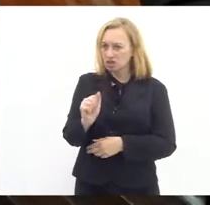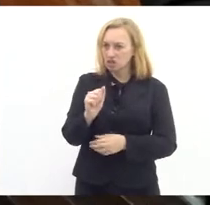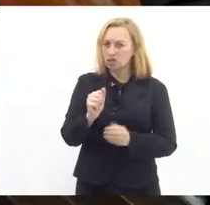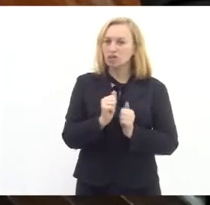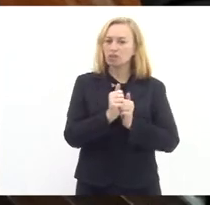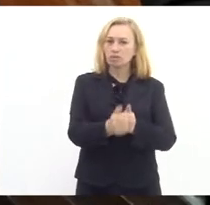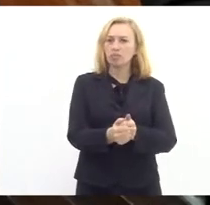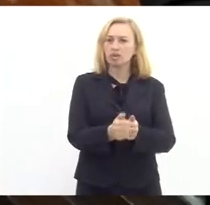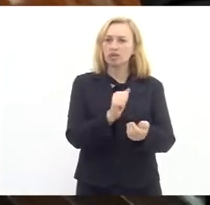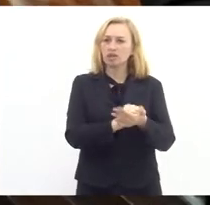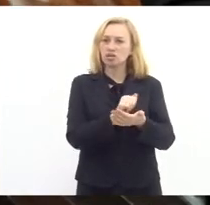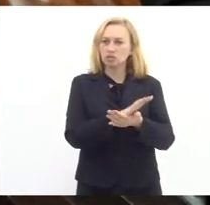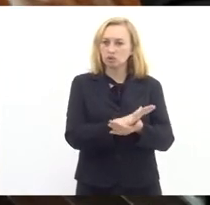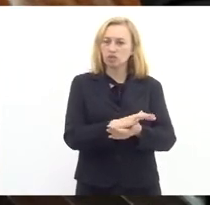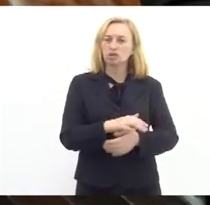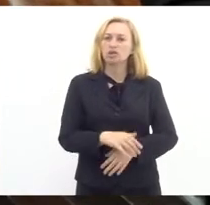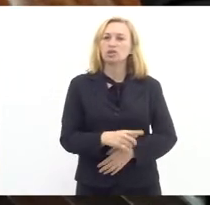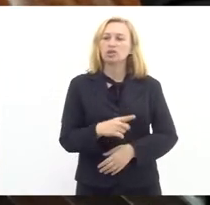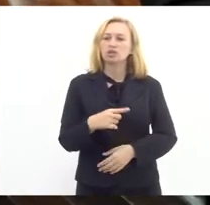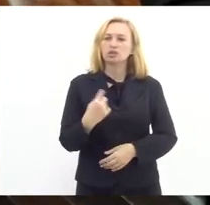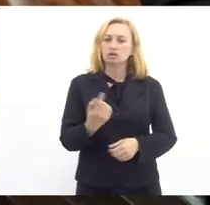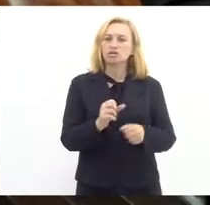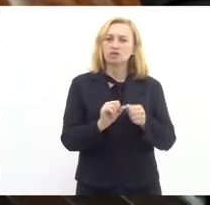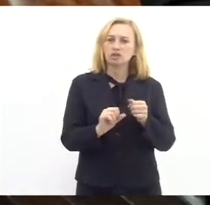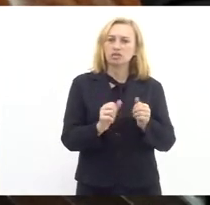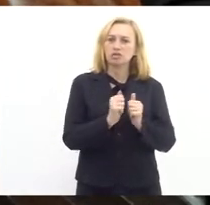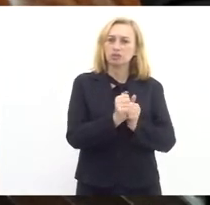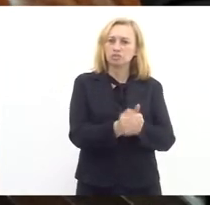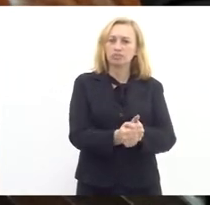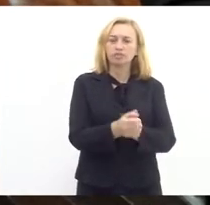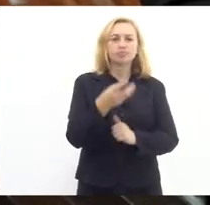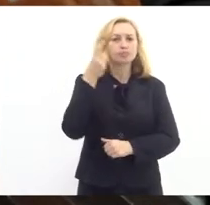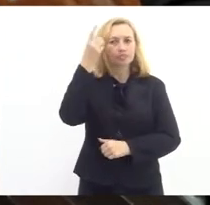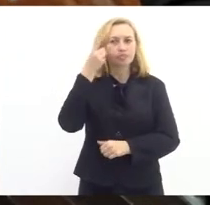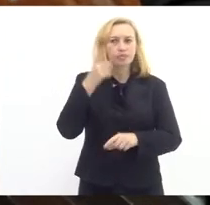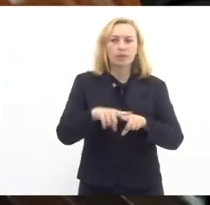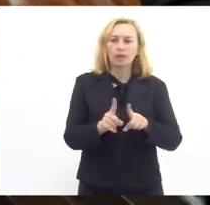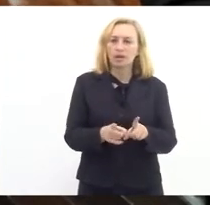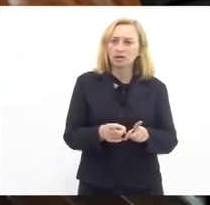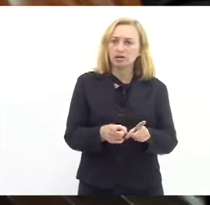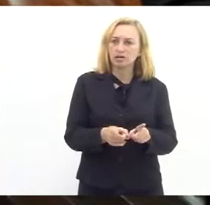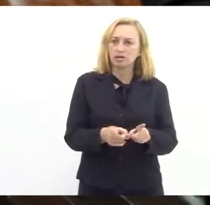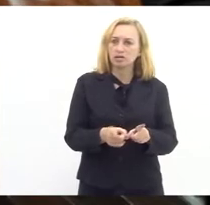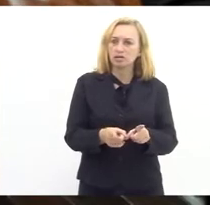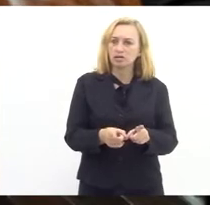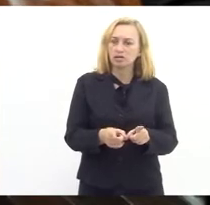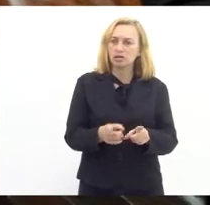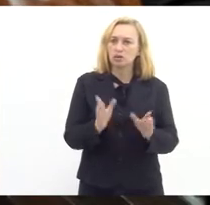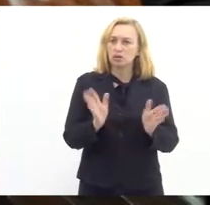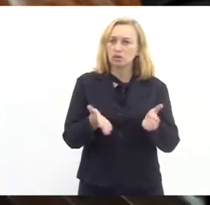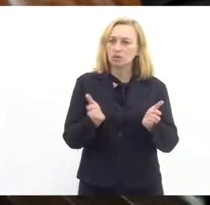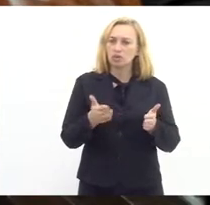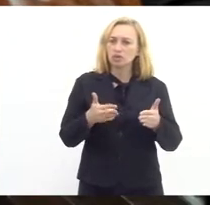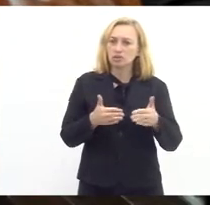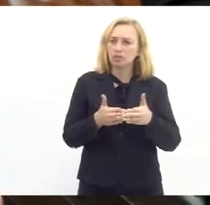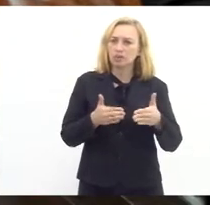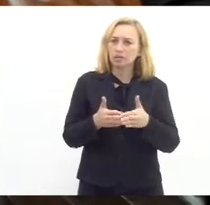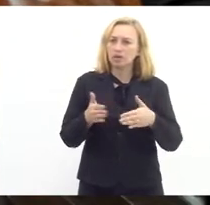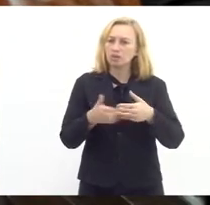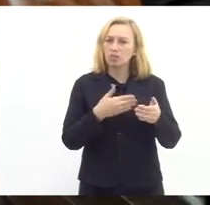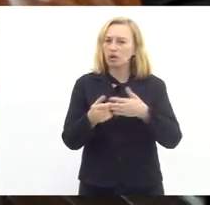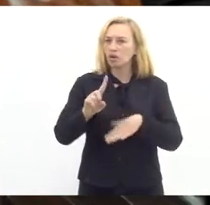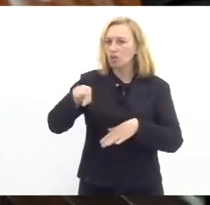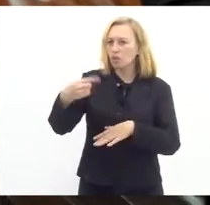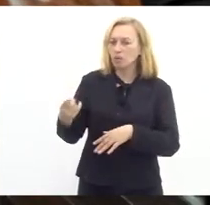das multas. A gente faz esse acompanhamento, deputada, mas o arcabouço legal vigente hoje nos impede de tomar qualquer outro